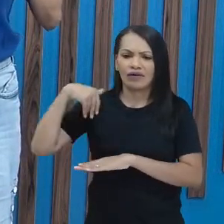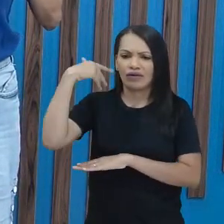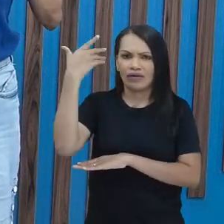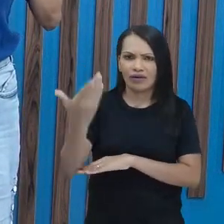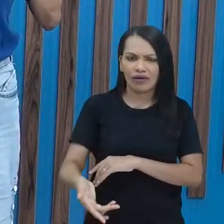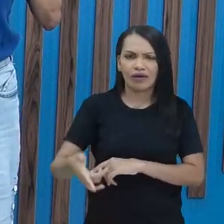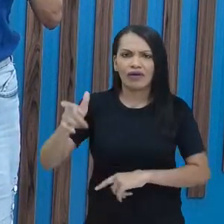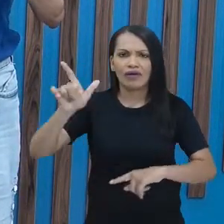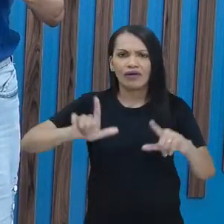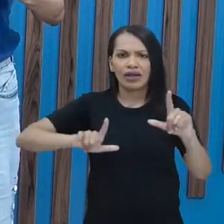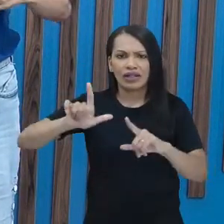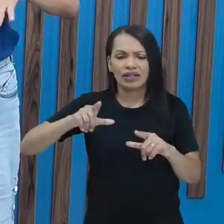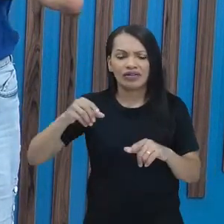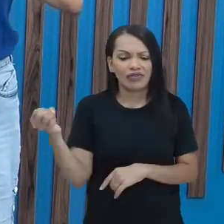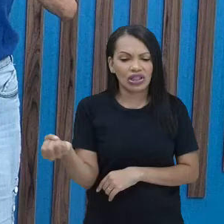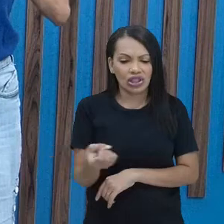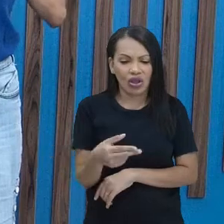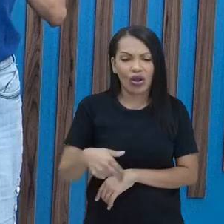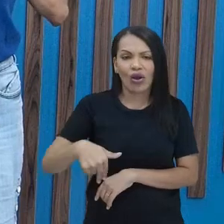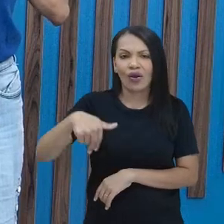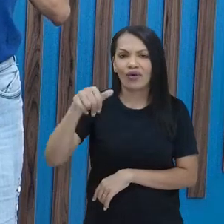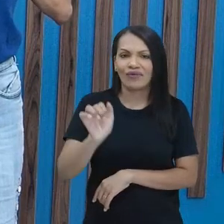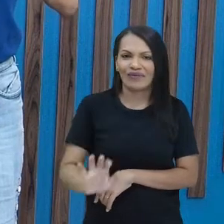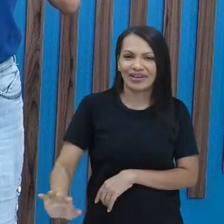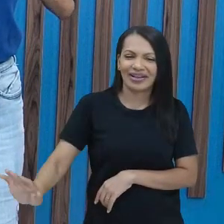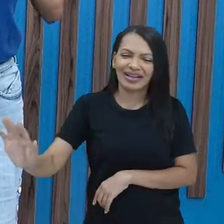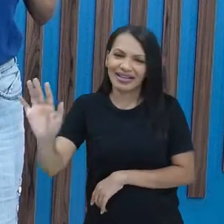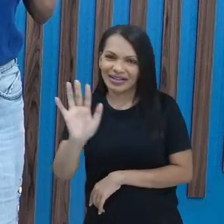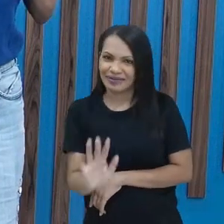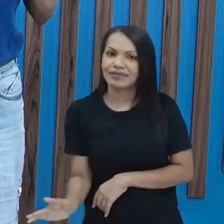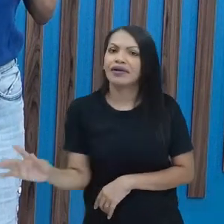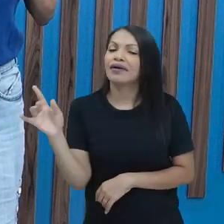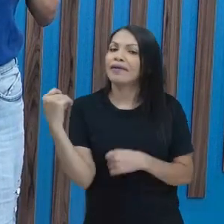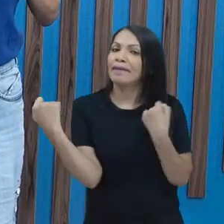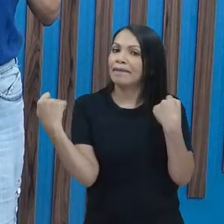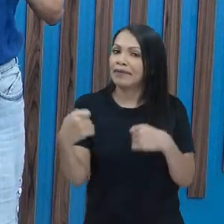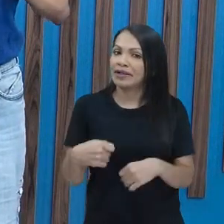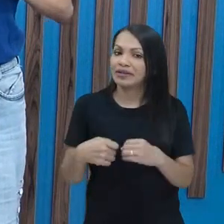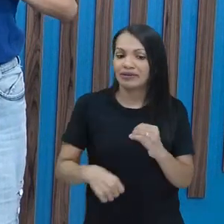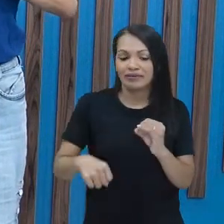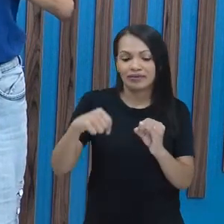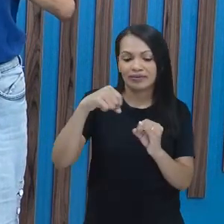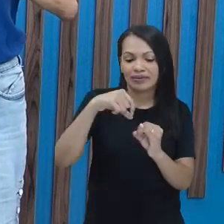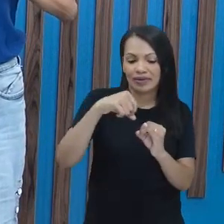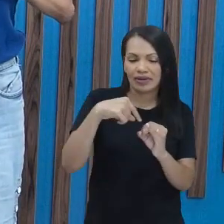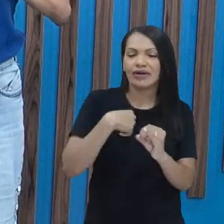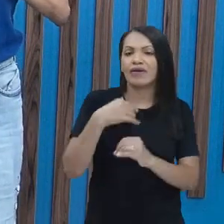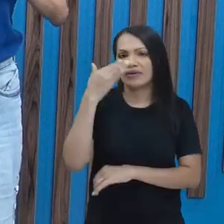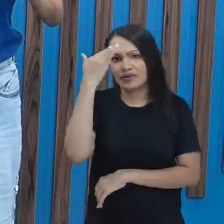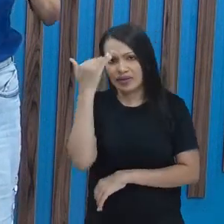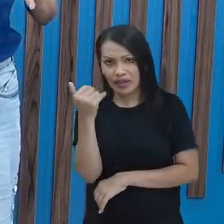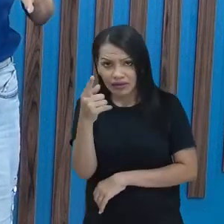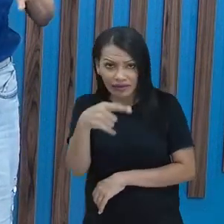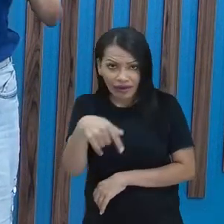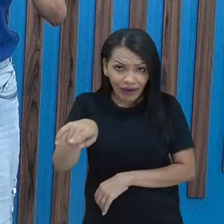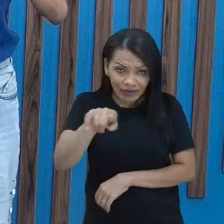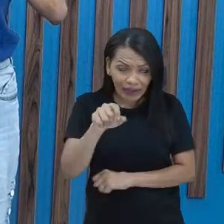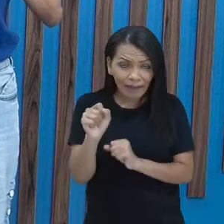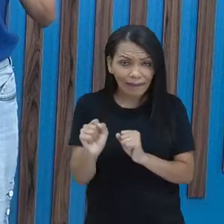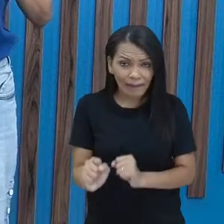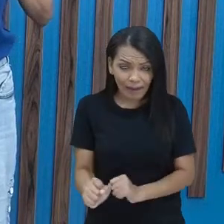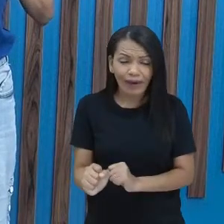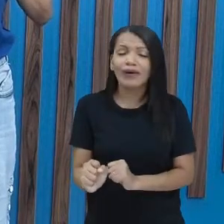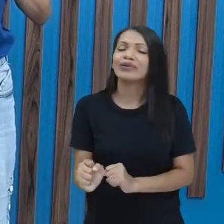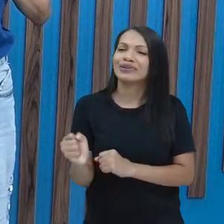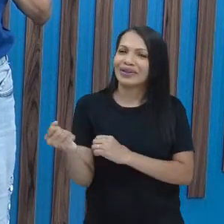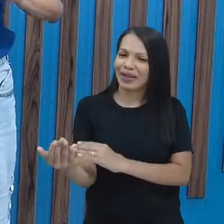a TV nova e precisamos de uma vaquinha. Eu tenho certeza que todo mundo aí que está